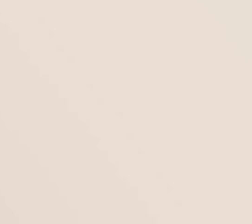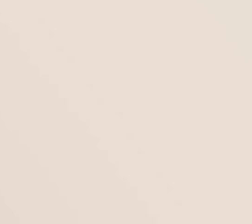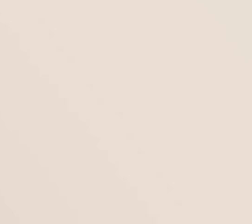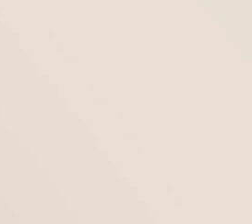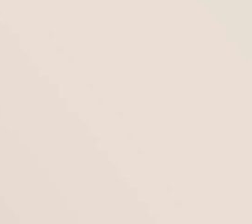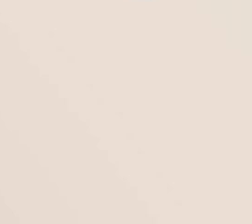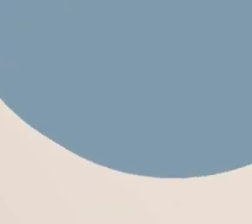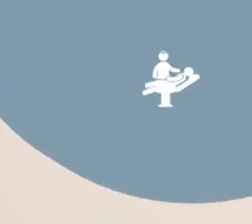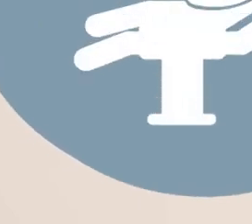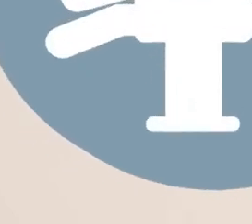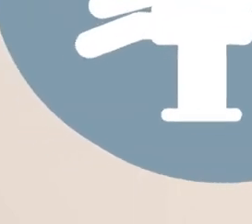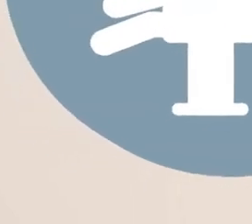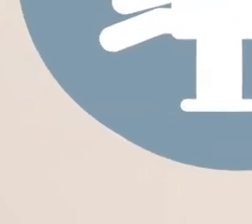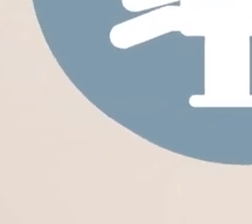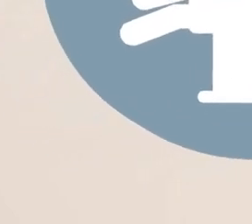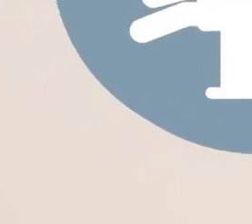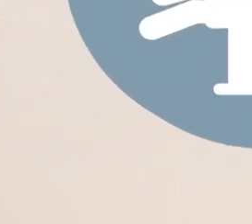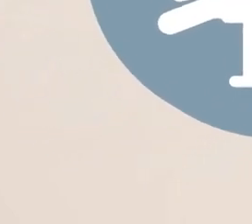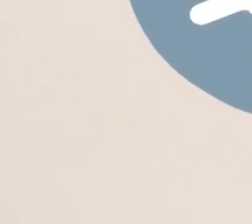e